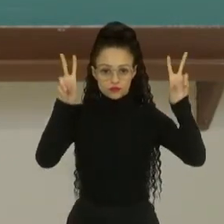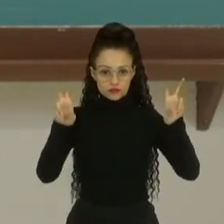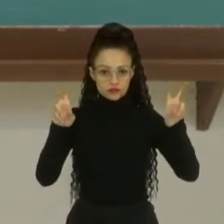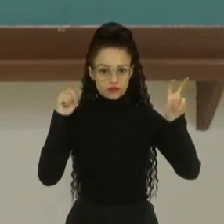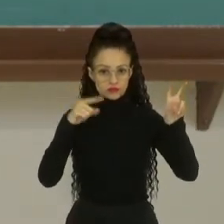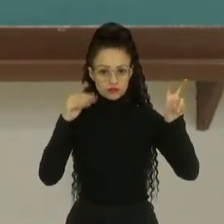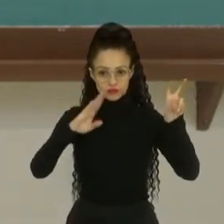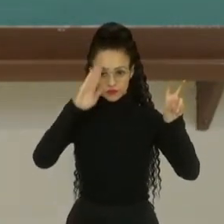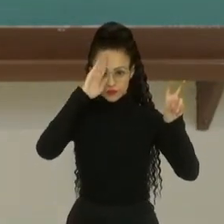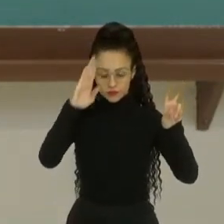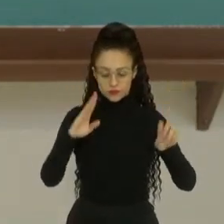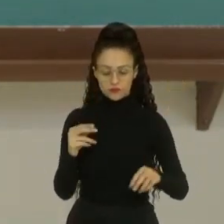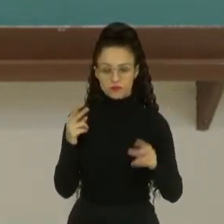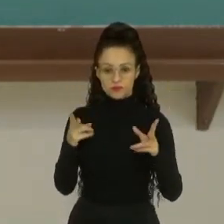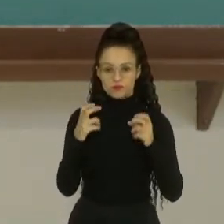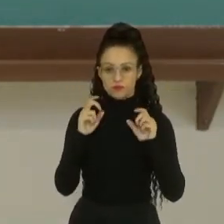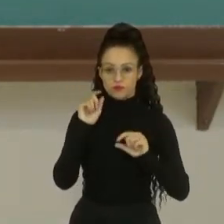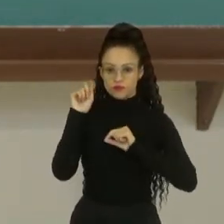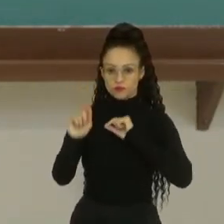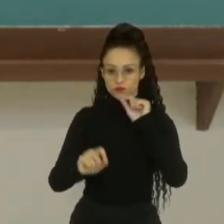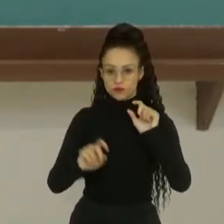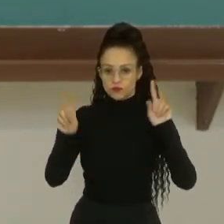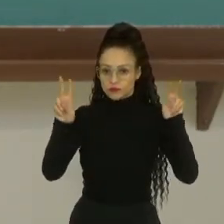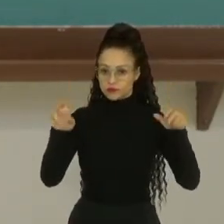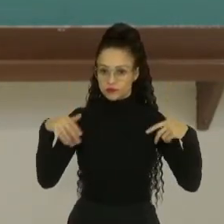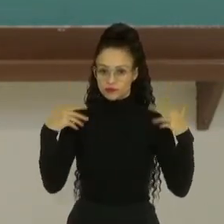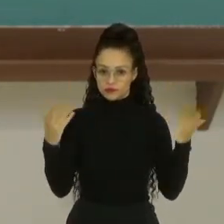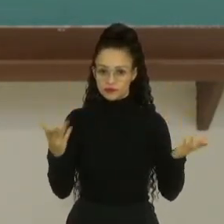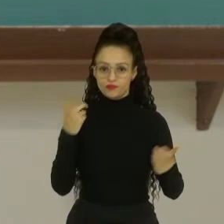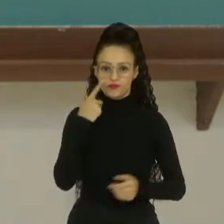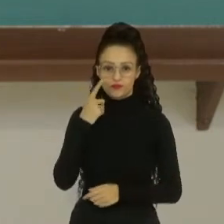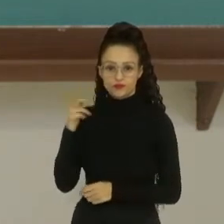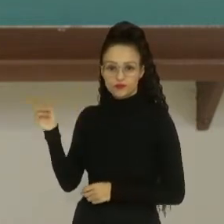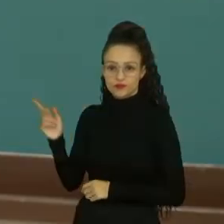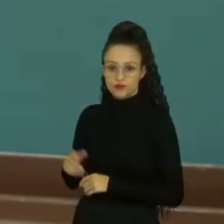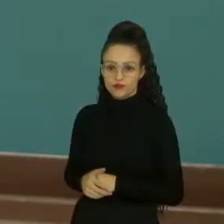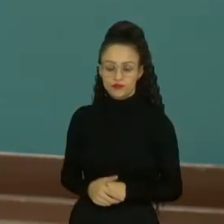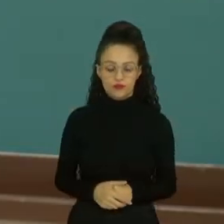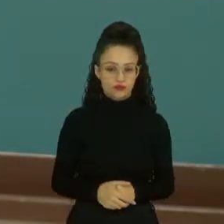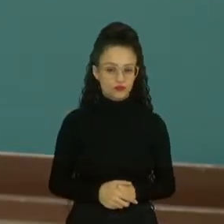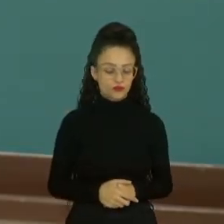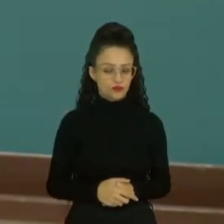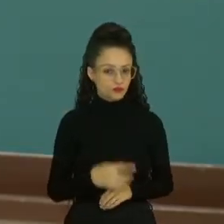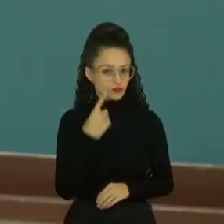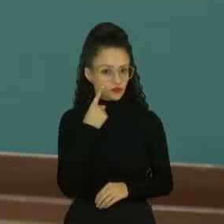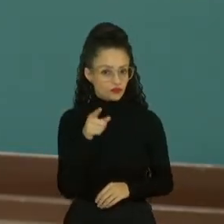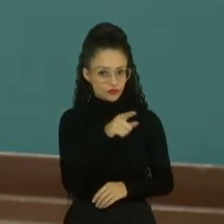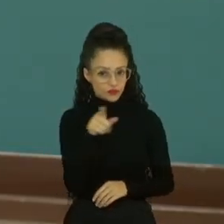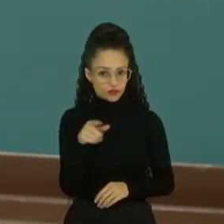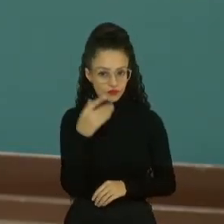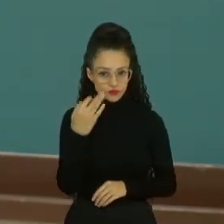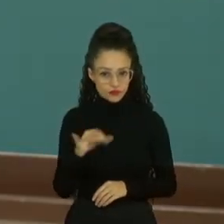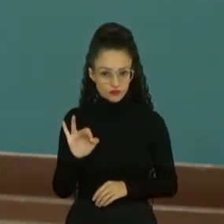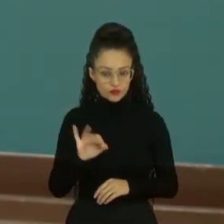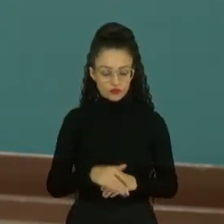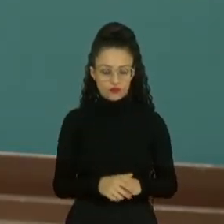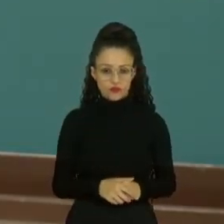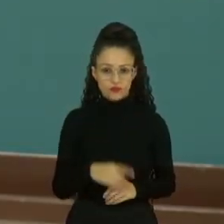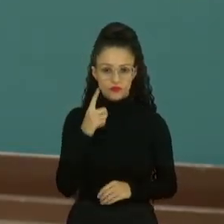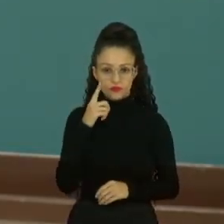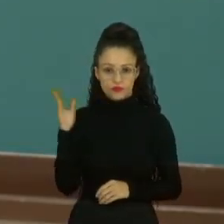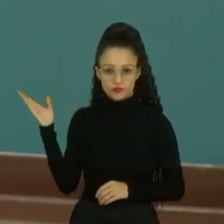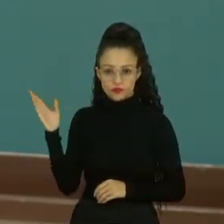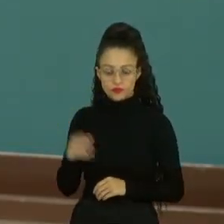central, né? Vamos perceber então qual é esse tema? Vamos juntos ver se vocês acertaram também? Olha